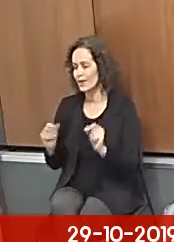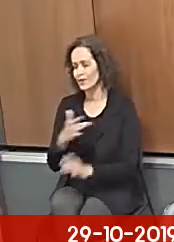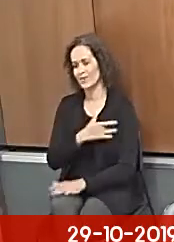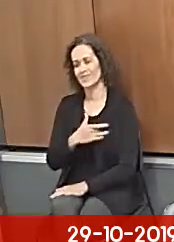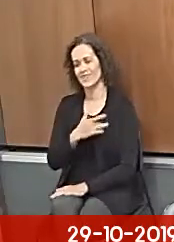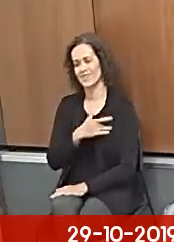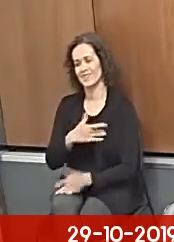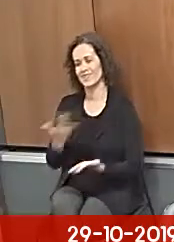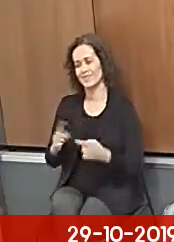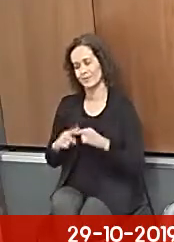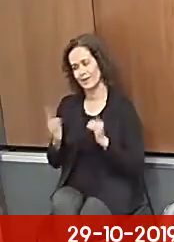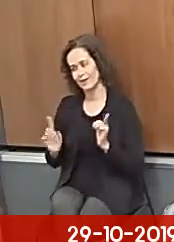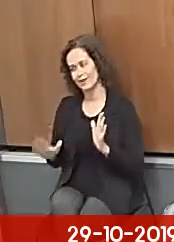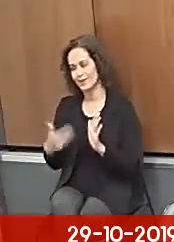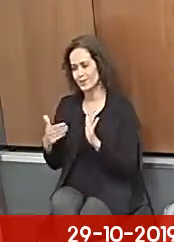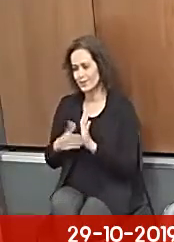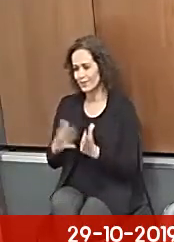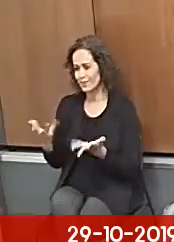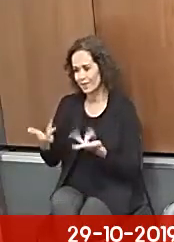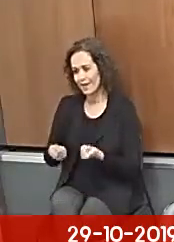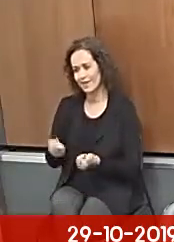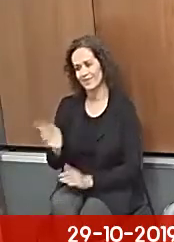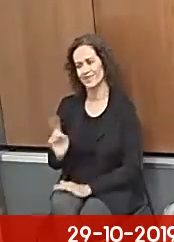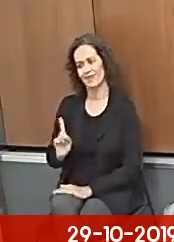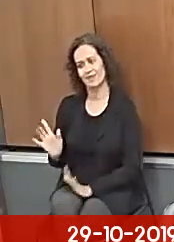nem tudo é perfeito, então...